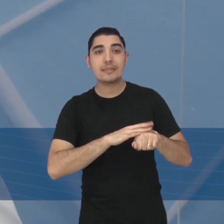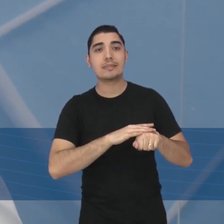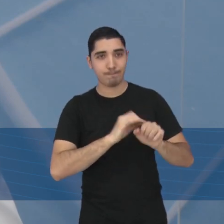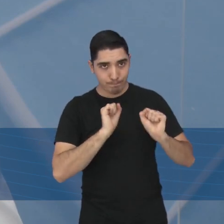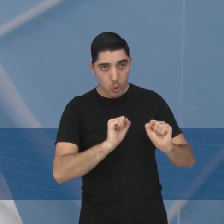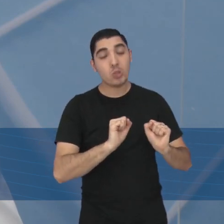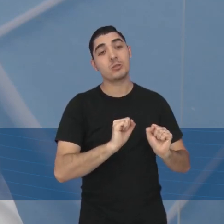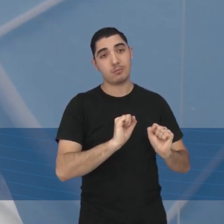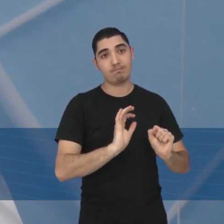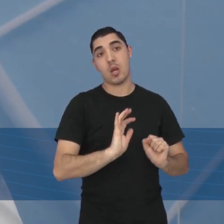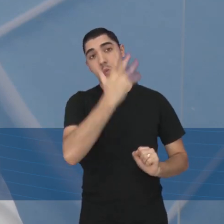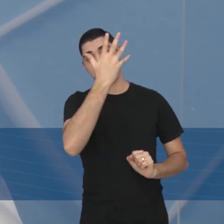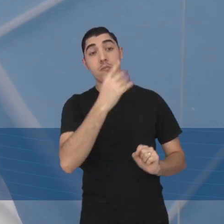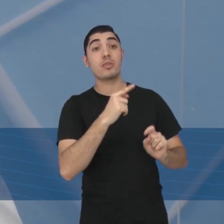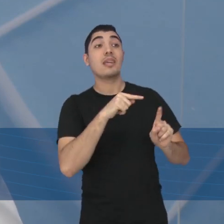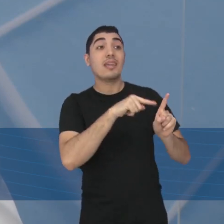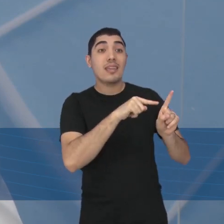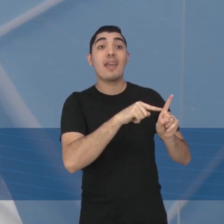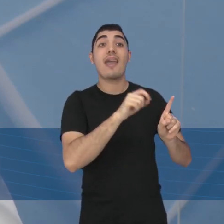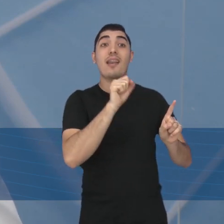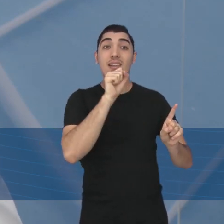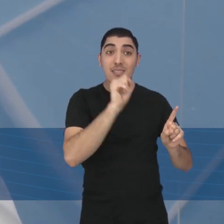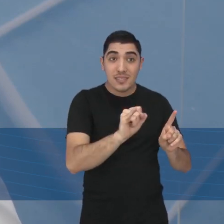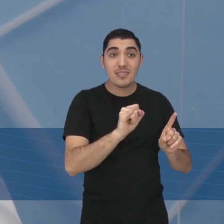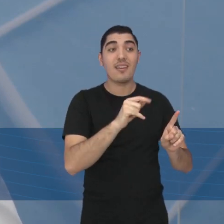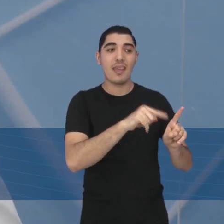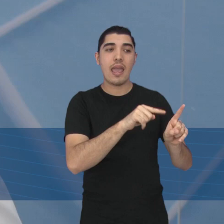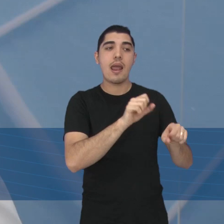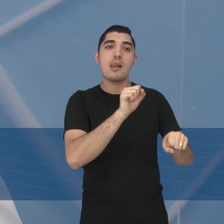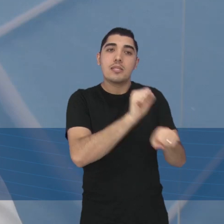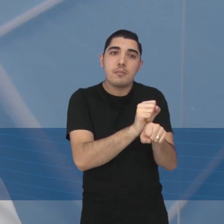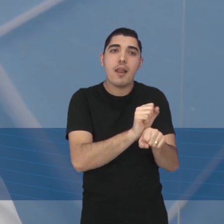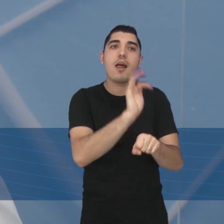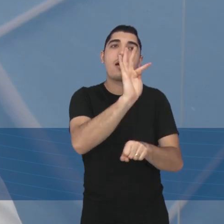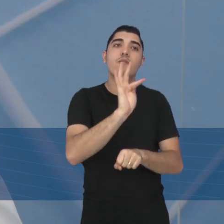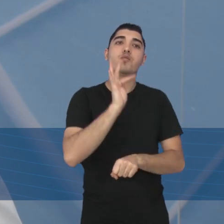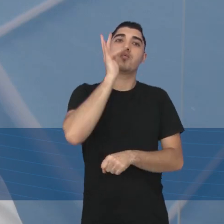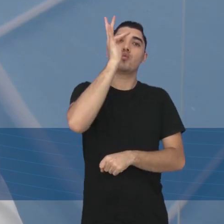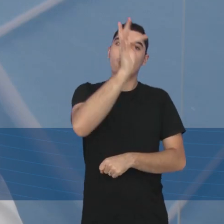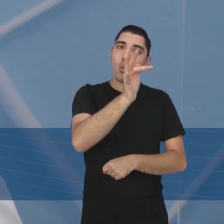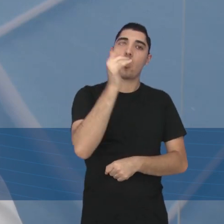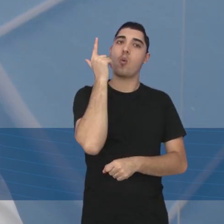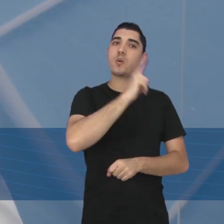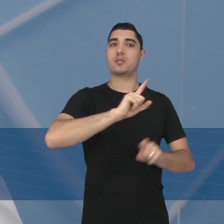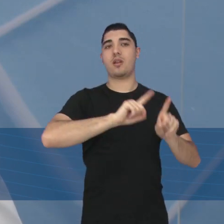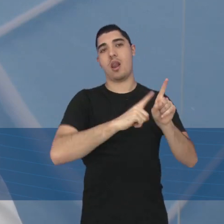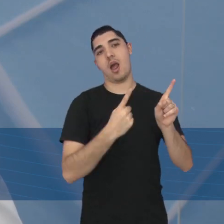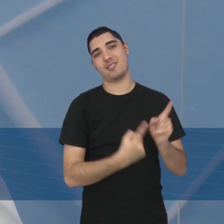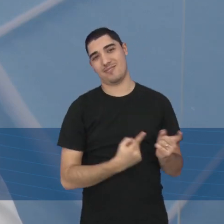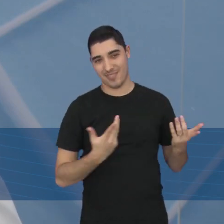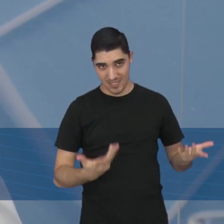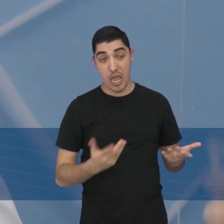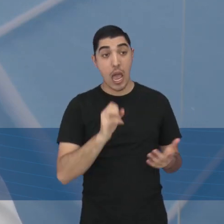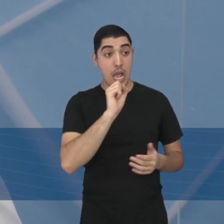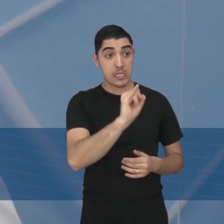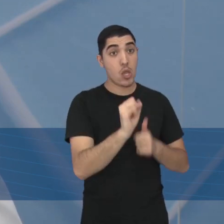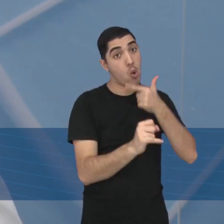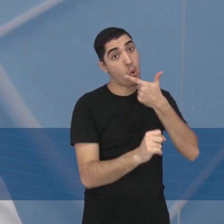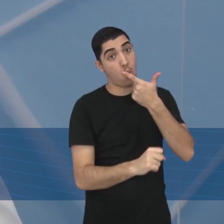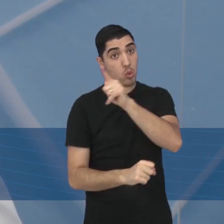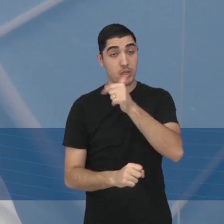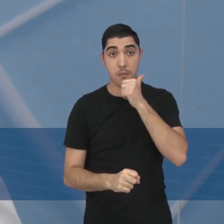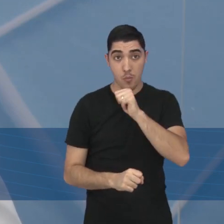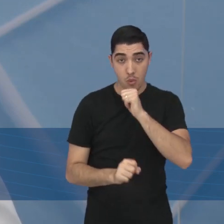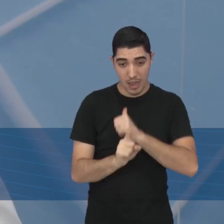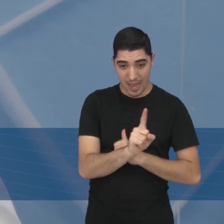vida dela que poderiam ter sido diferentes se ela deixasse para ter esse filho mais tarde. Tanto que uma mulher que tem filho mais tarde,